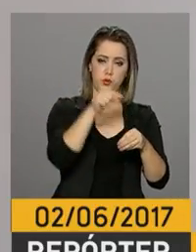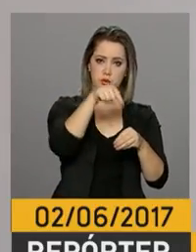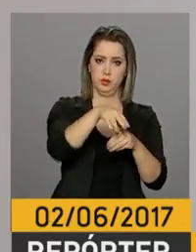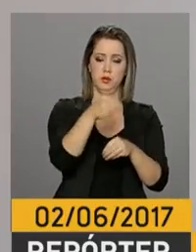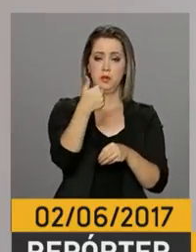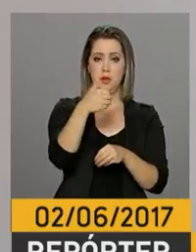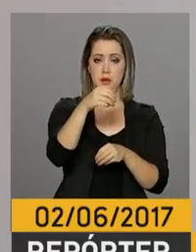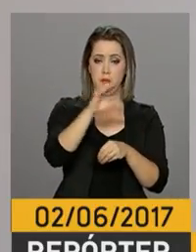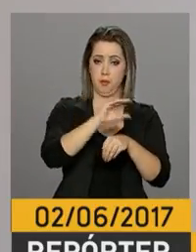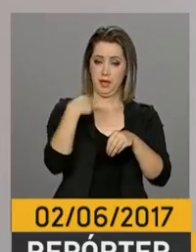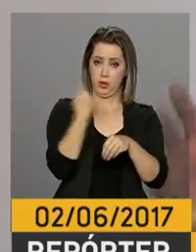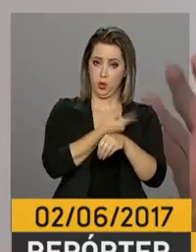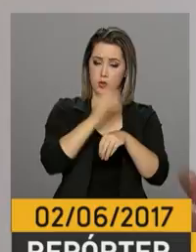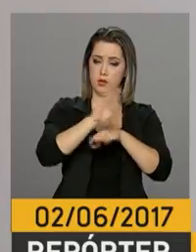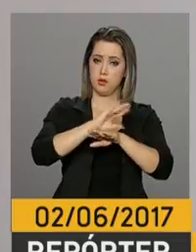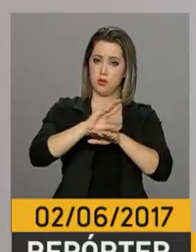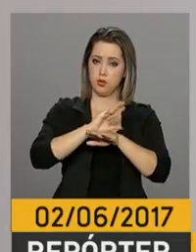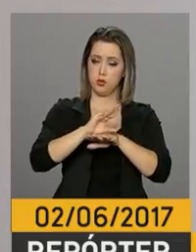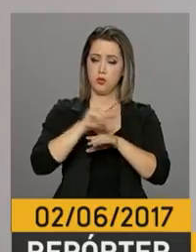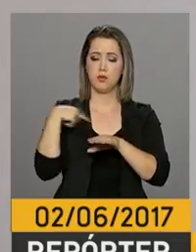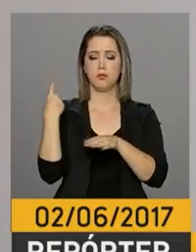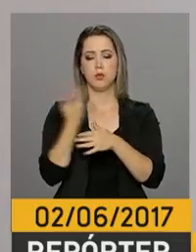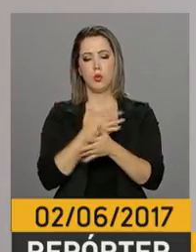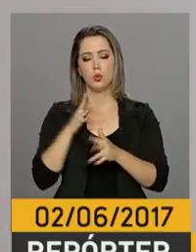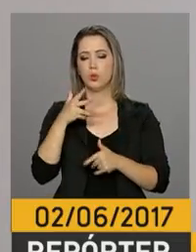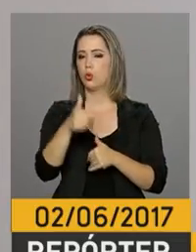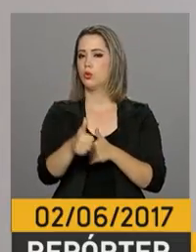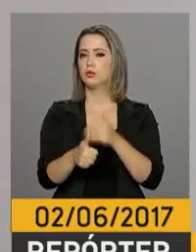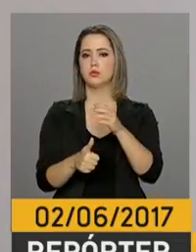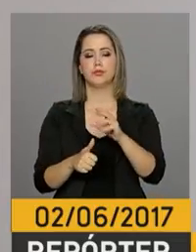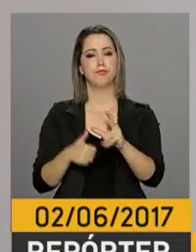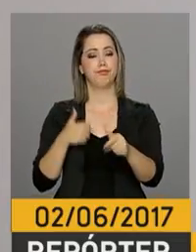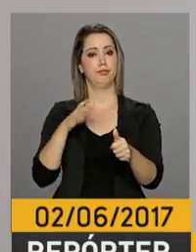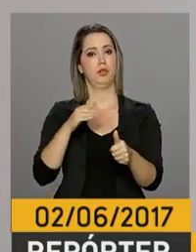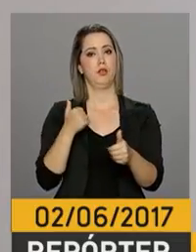partir daí ele evidentemente todas as constituições anteriores